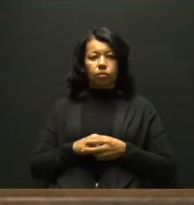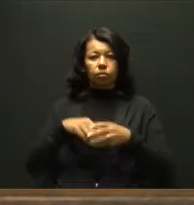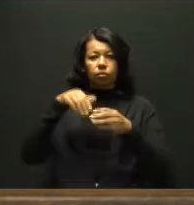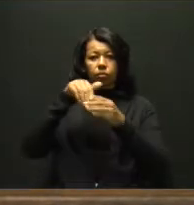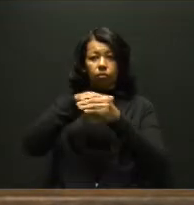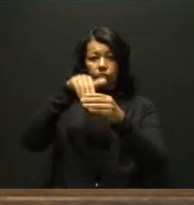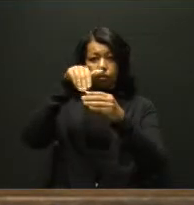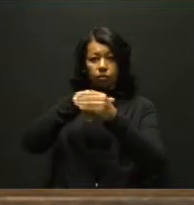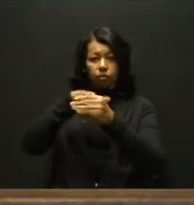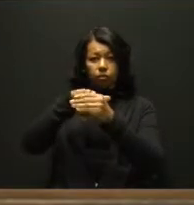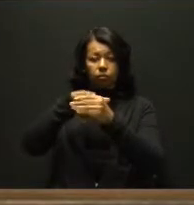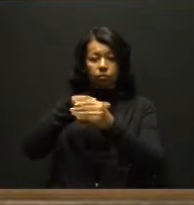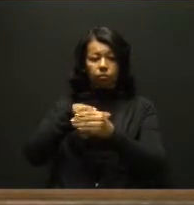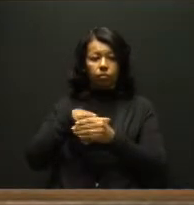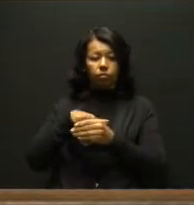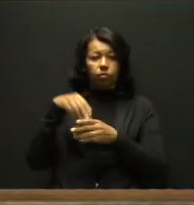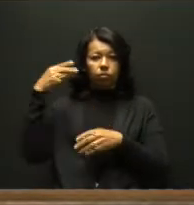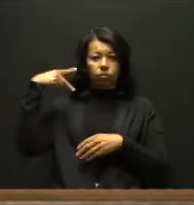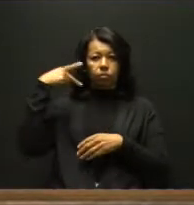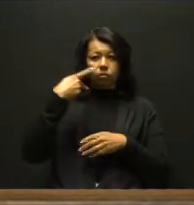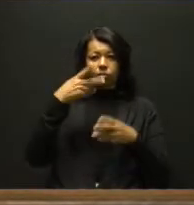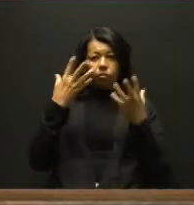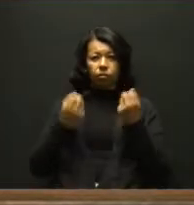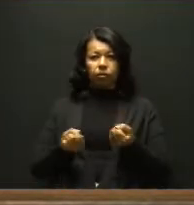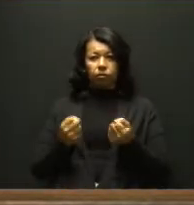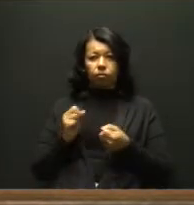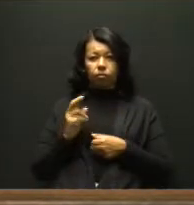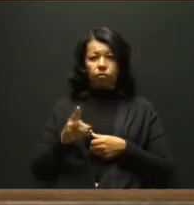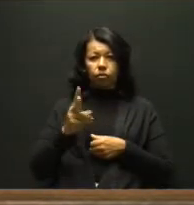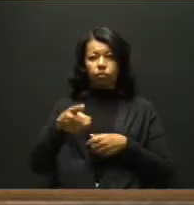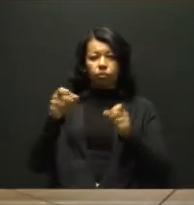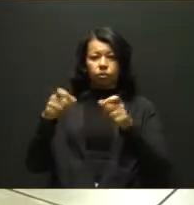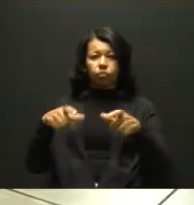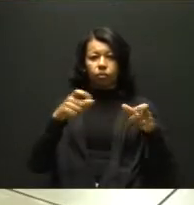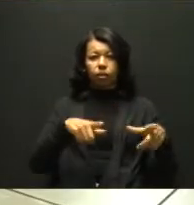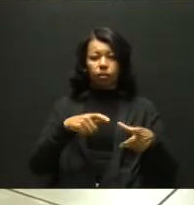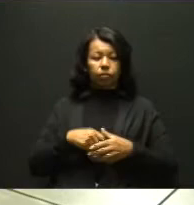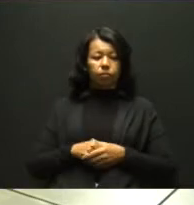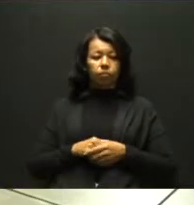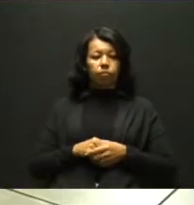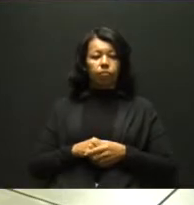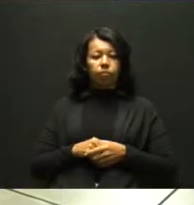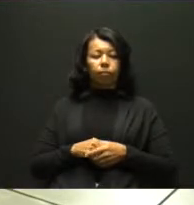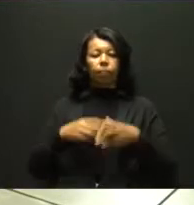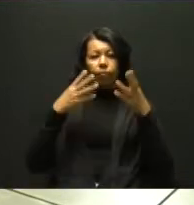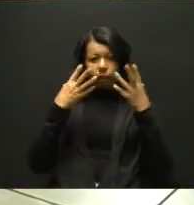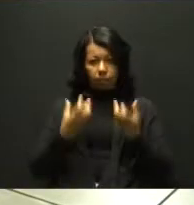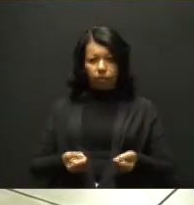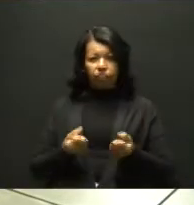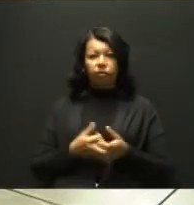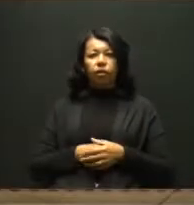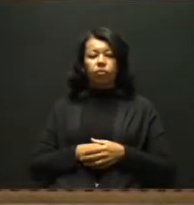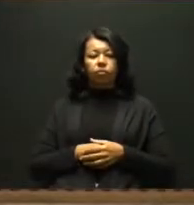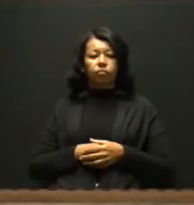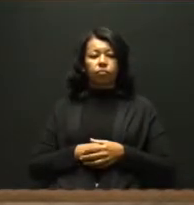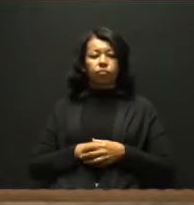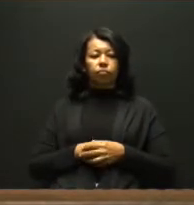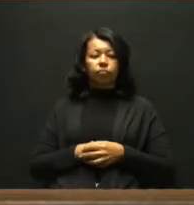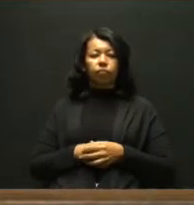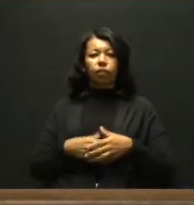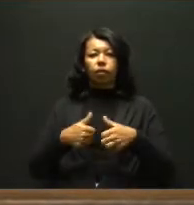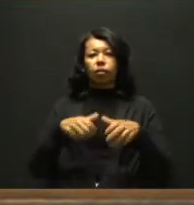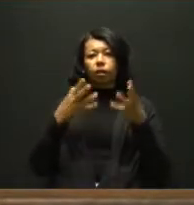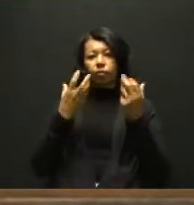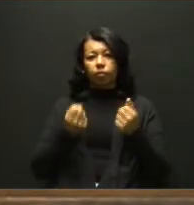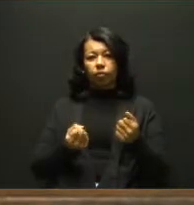votação os vereadores que forem pela aprovação permaneçam como se encontram aprovada está